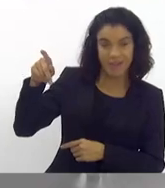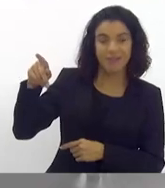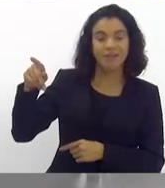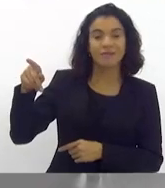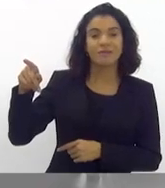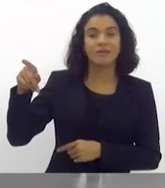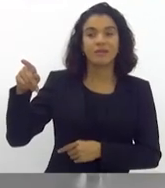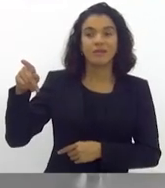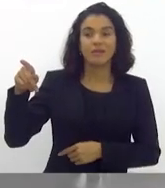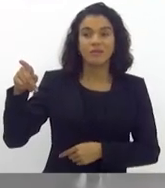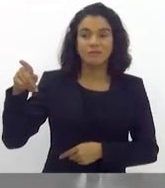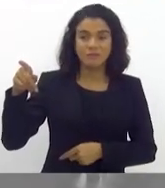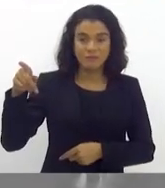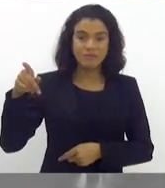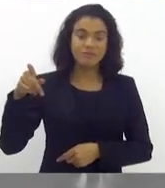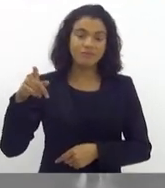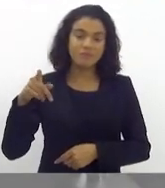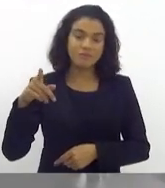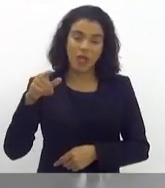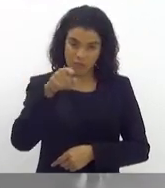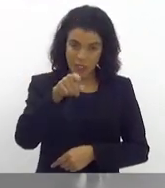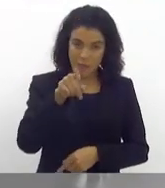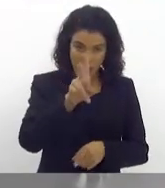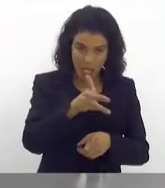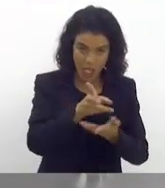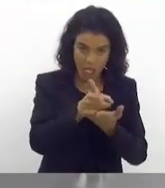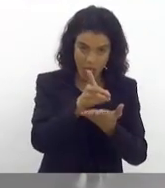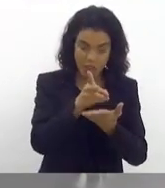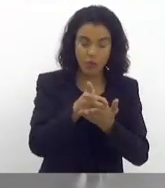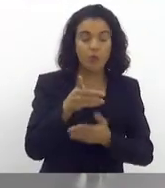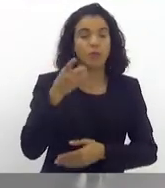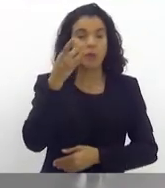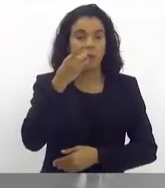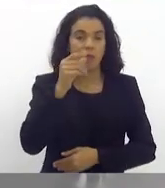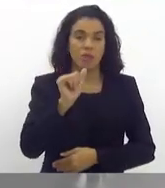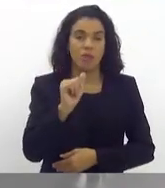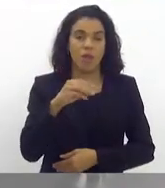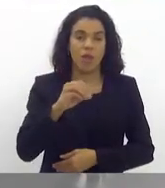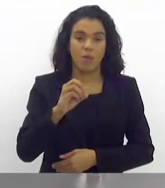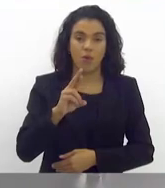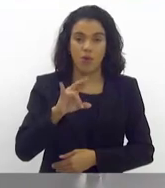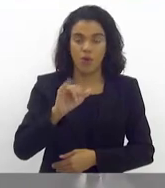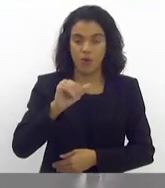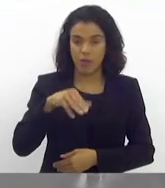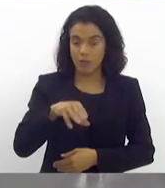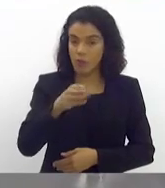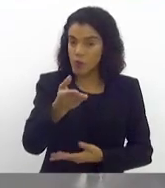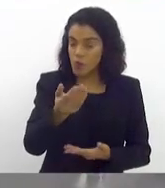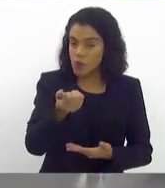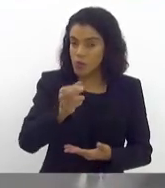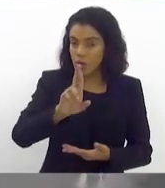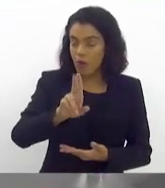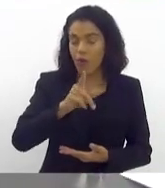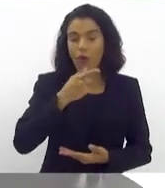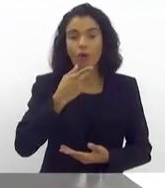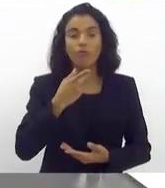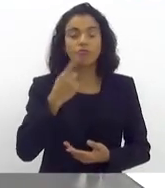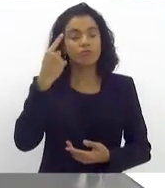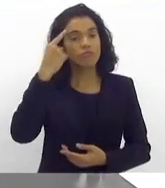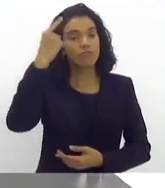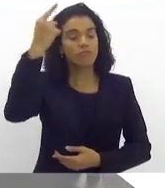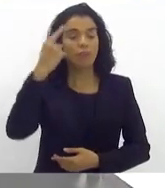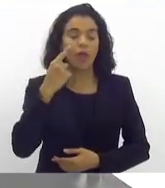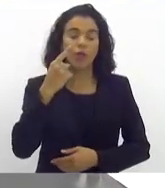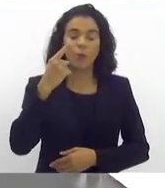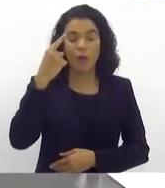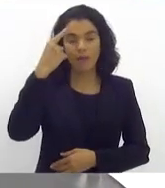emenda, desculpa, supressiva. Sou eu, é você mesmo, deputado Amorim. Vossa Excelência havia posto uma emenda supressiva.